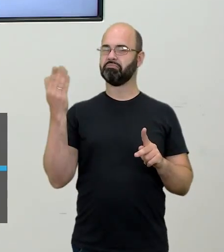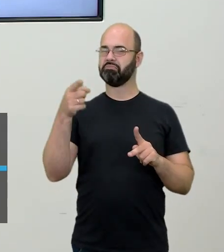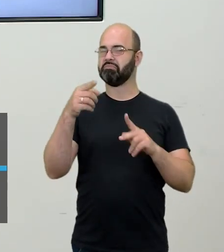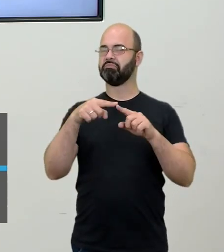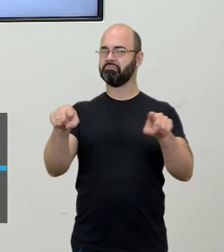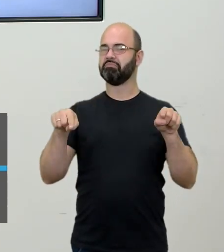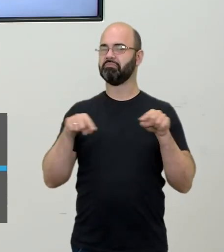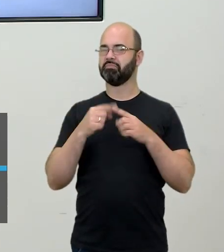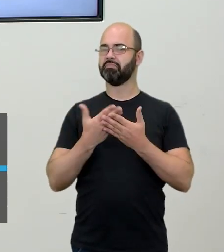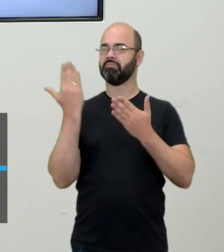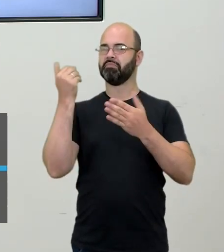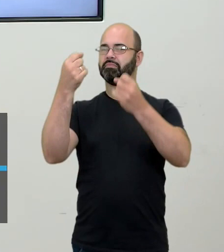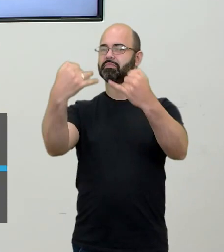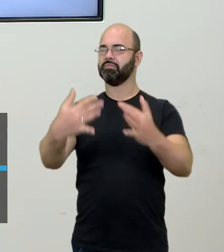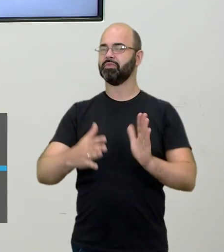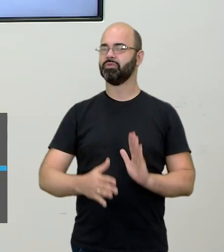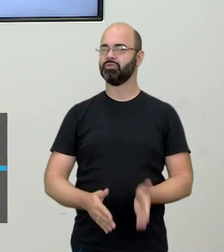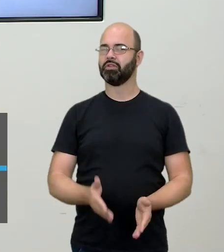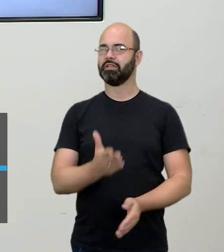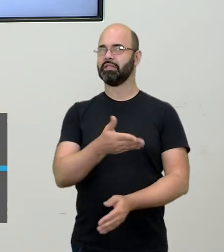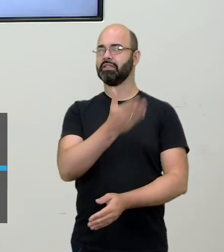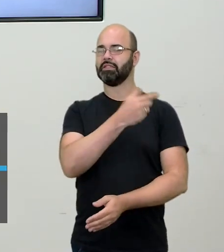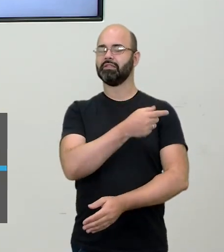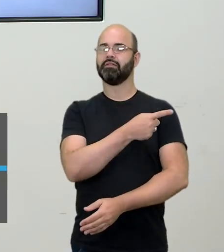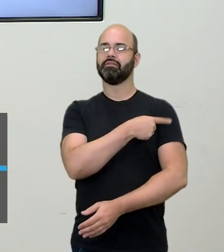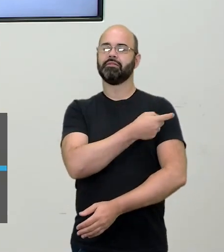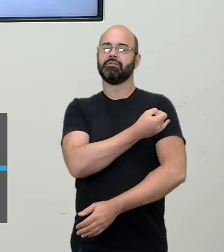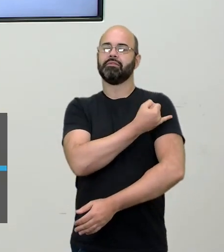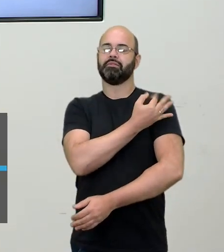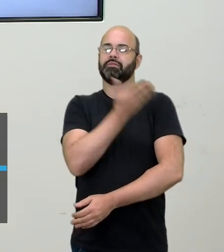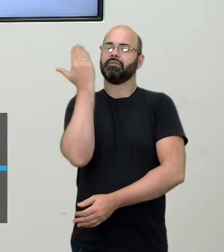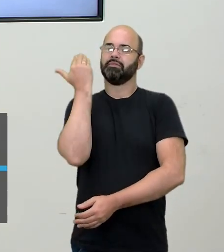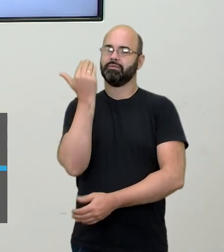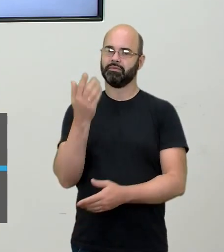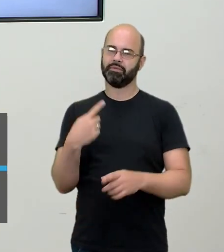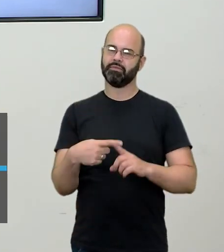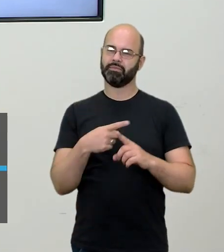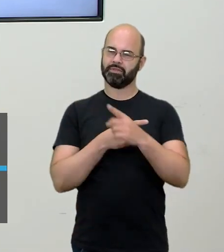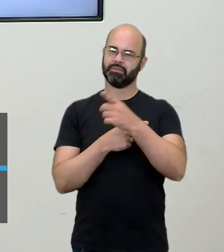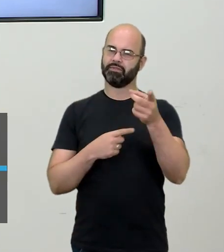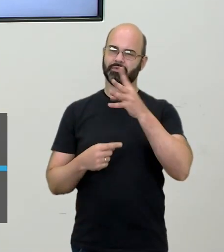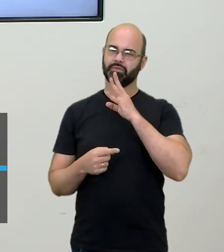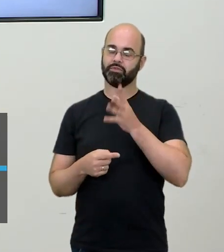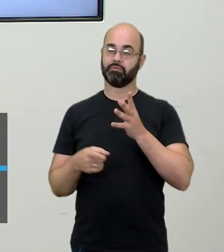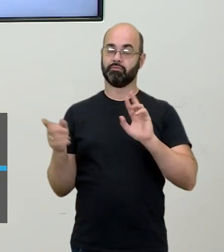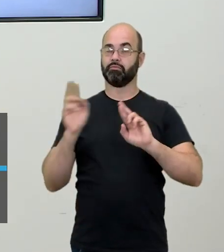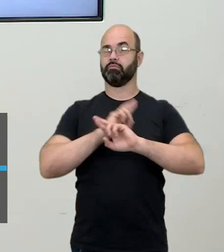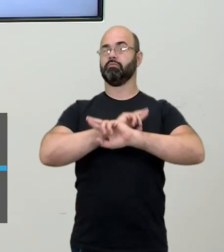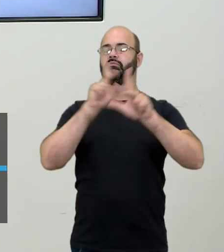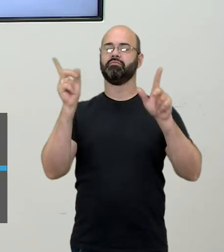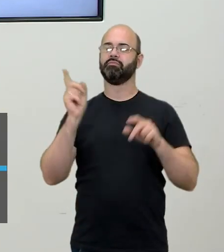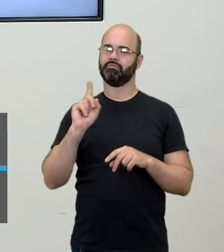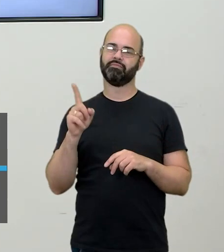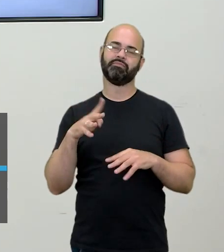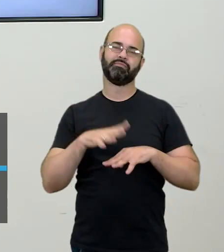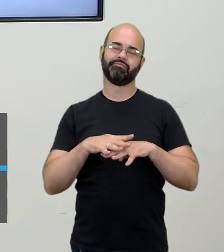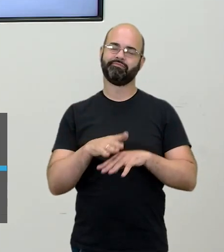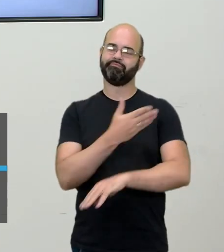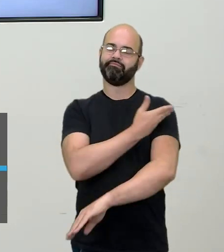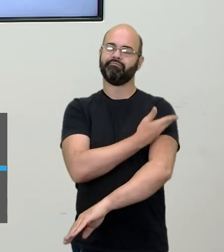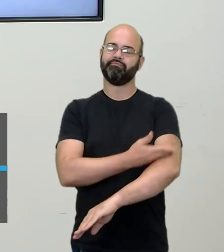vocês em alguma série, não é coisa do outro mundo, muito pelo contrário, é um problema clássico da matemática,